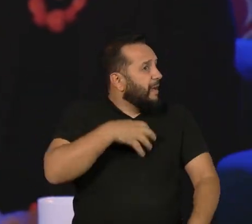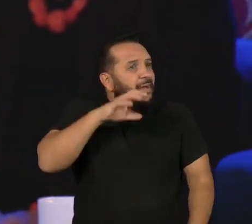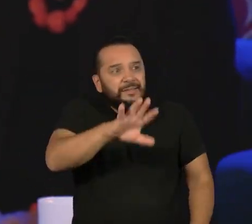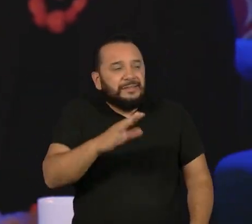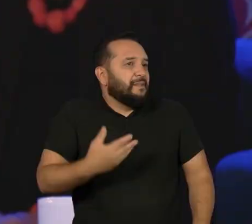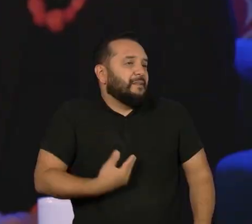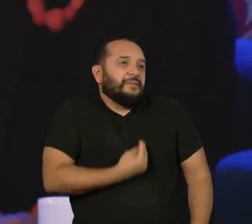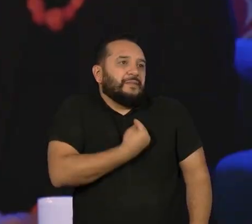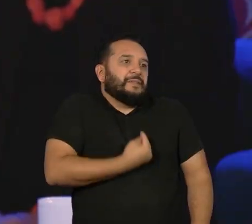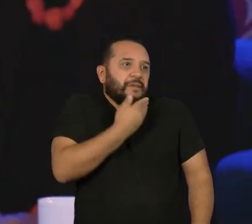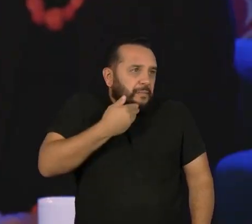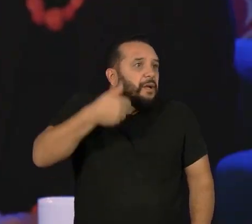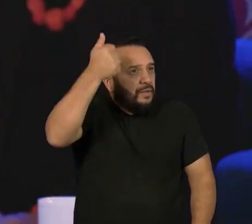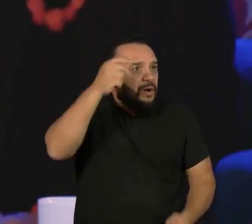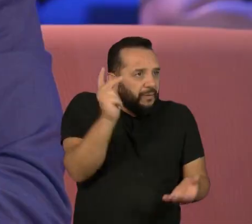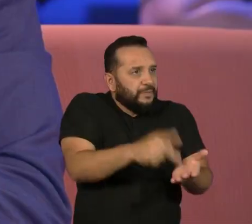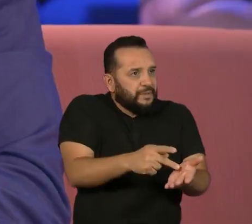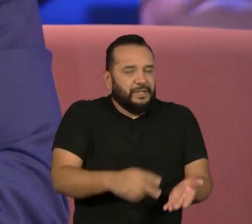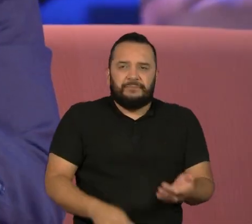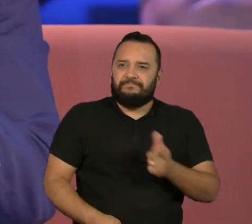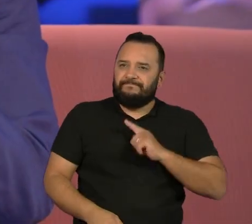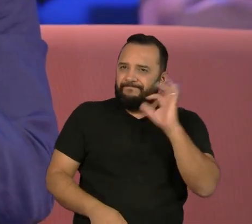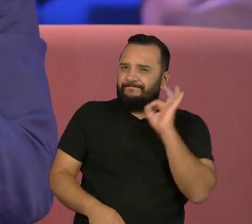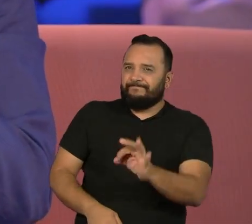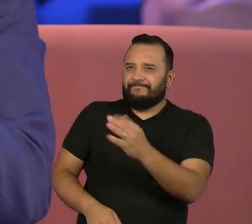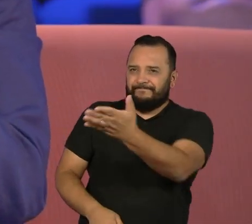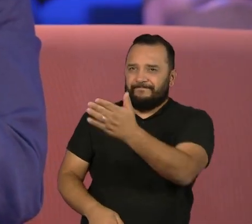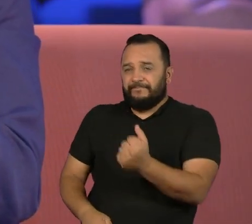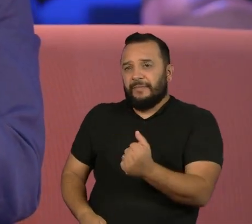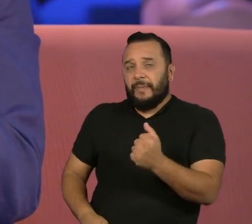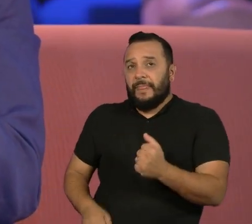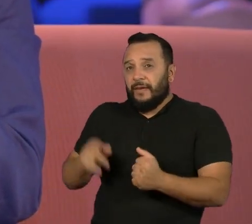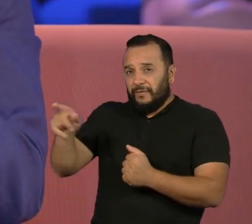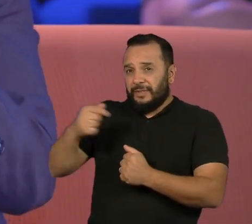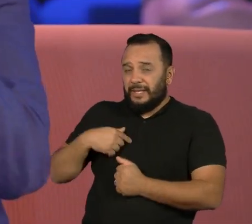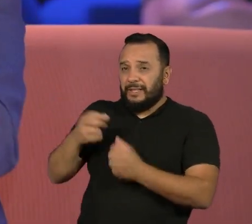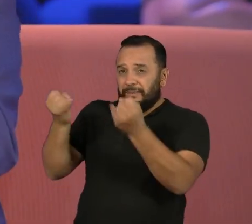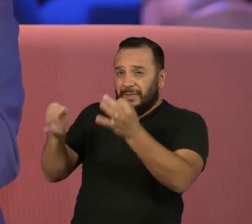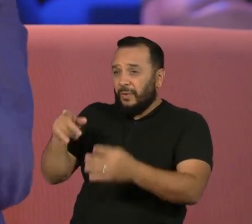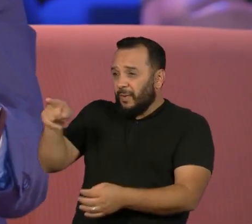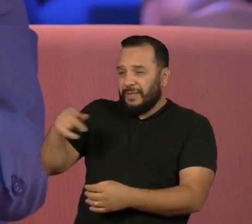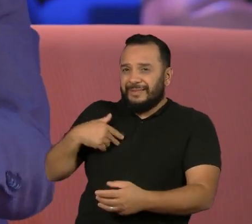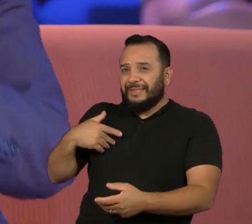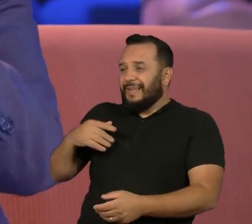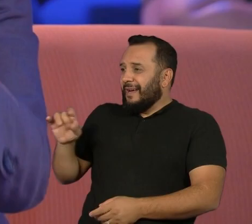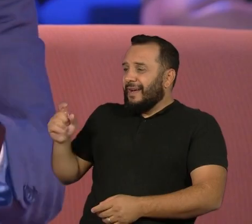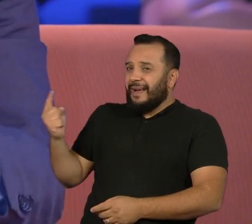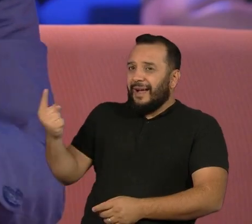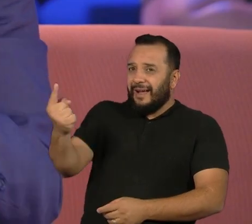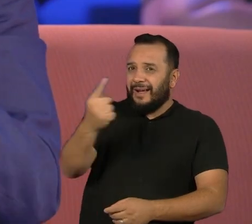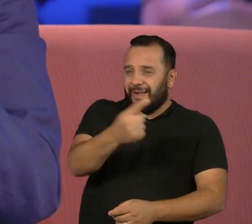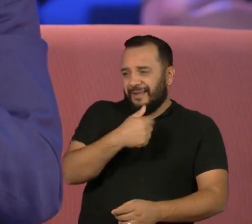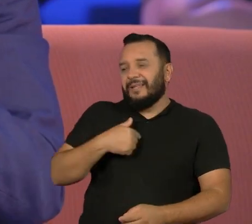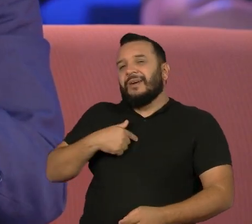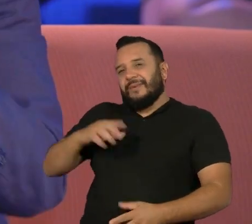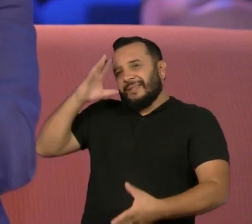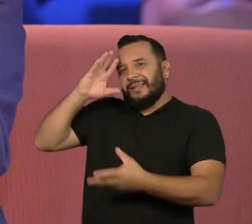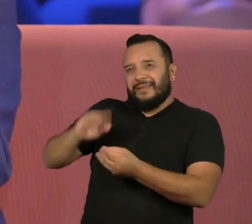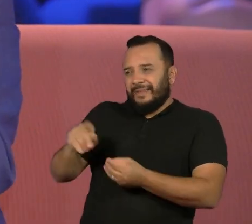melhoram as convivências, né? Não, com certeza, Xalita. Você toca num ponto que é entender cada aluno como um indivíduo com as